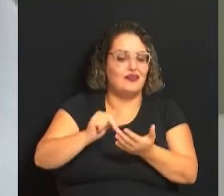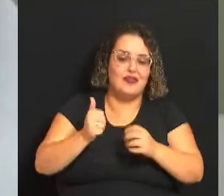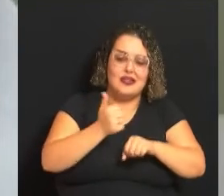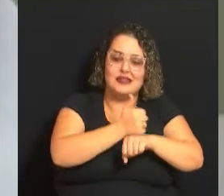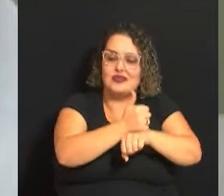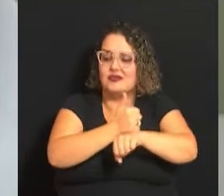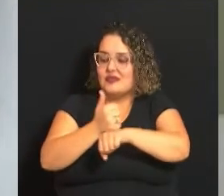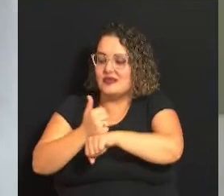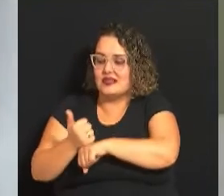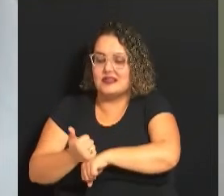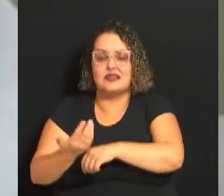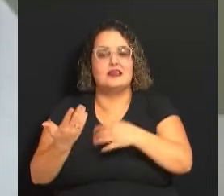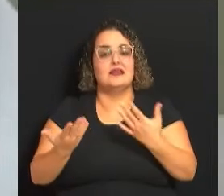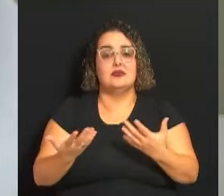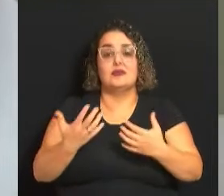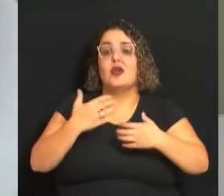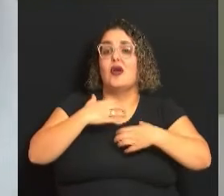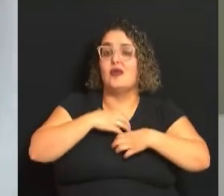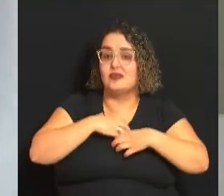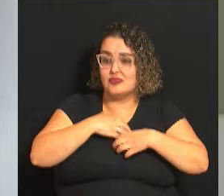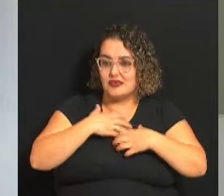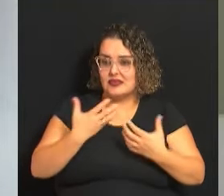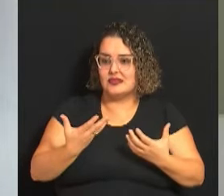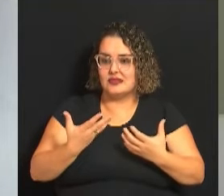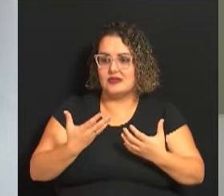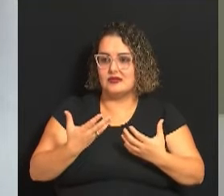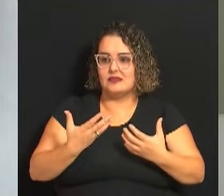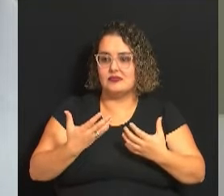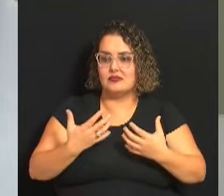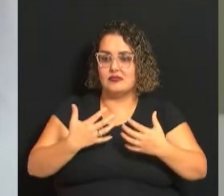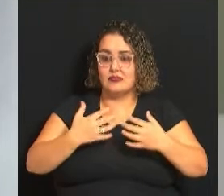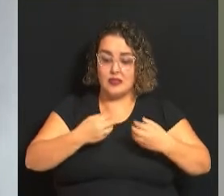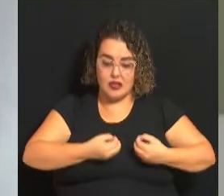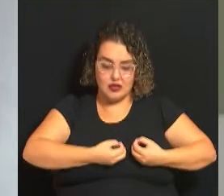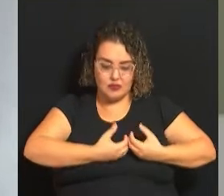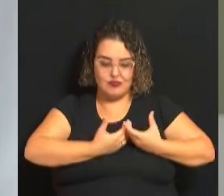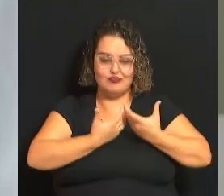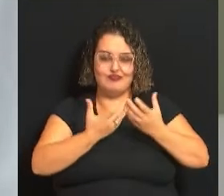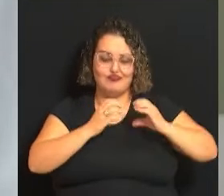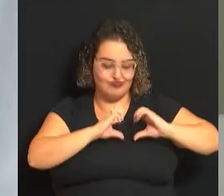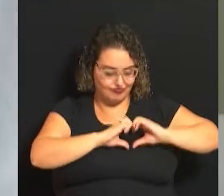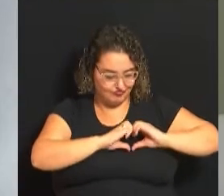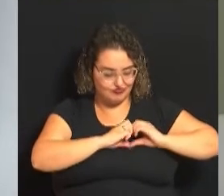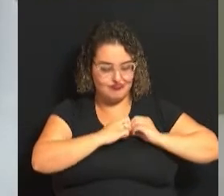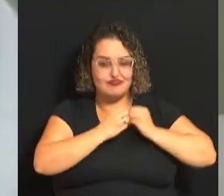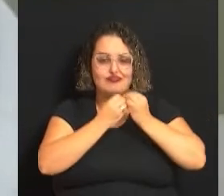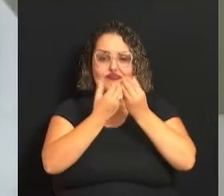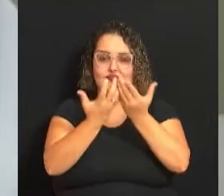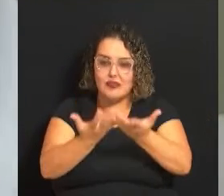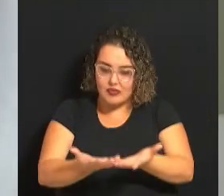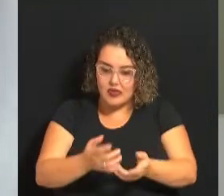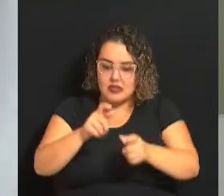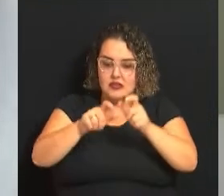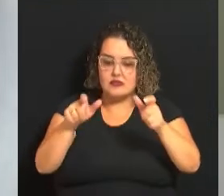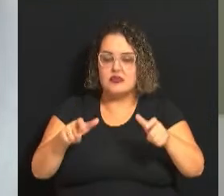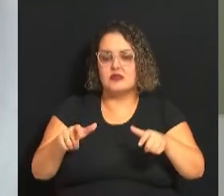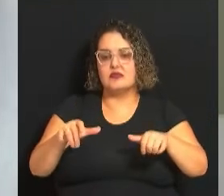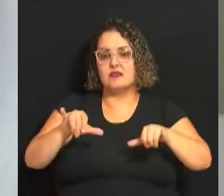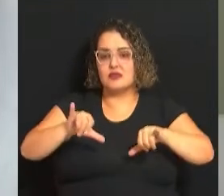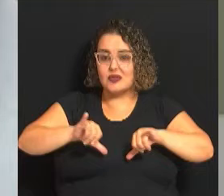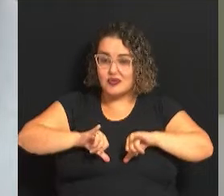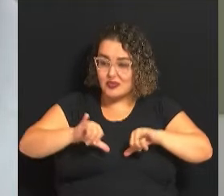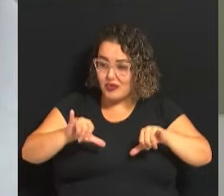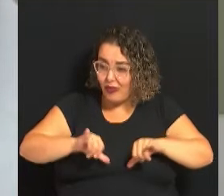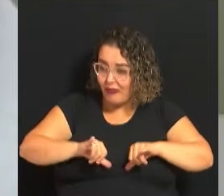porque é uma maneira de doar um pouco de amor para essas pessoas que estão sofrendo muito com